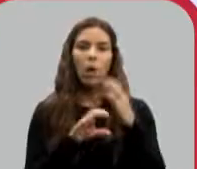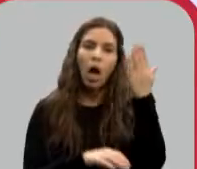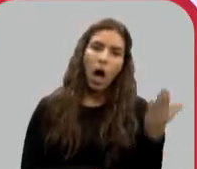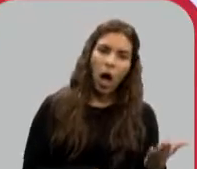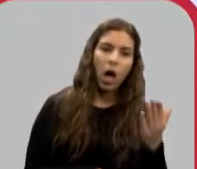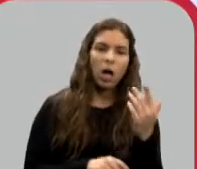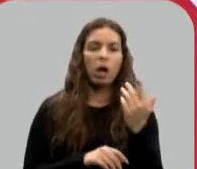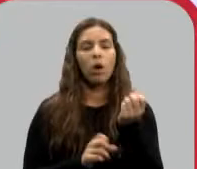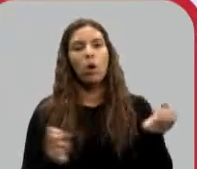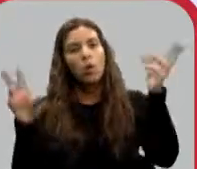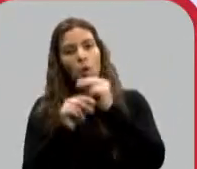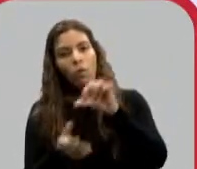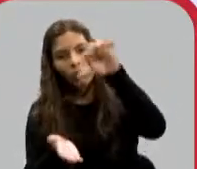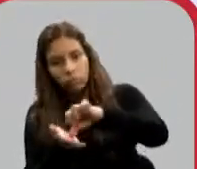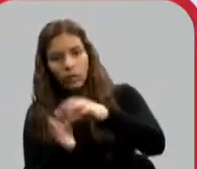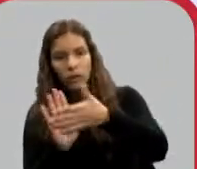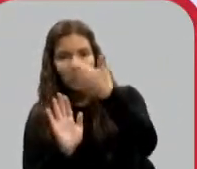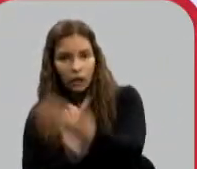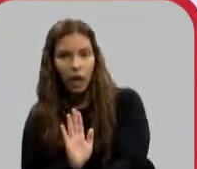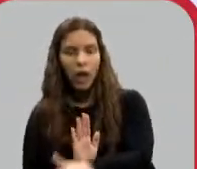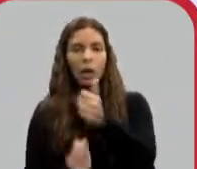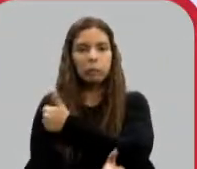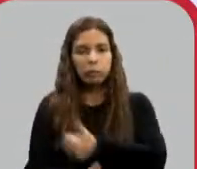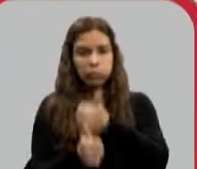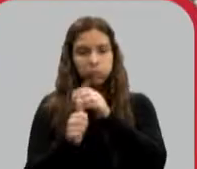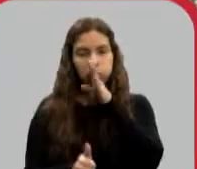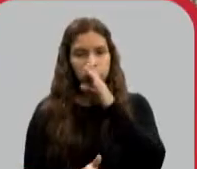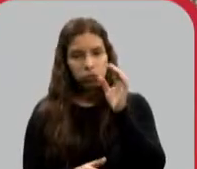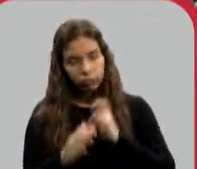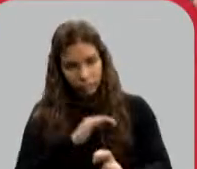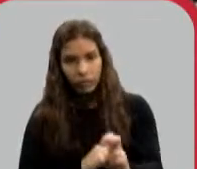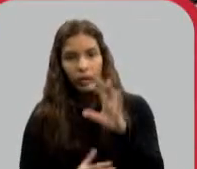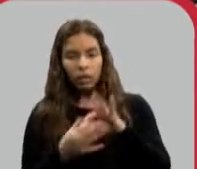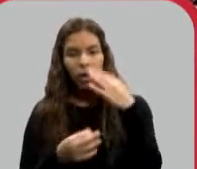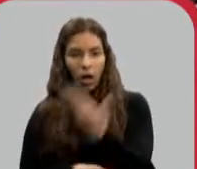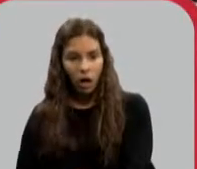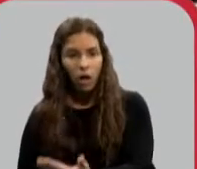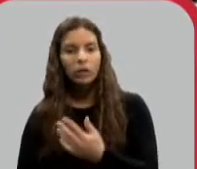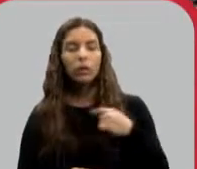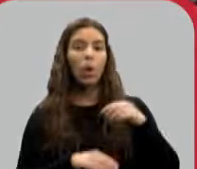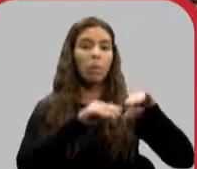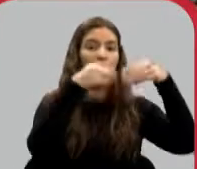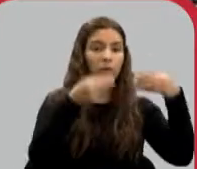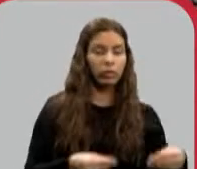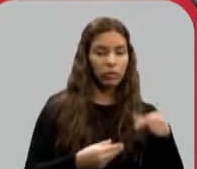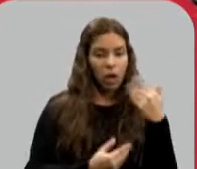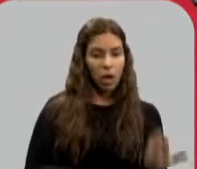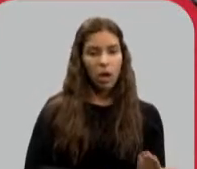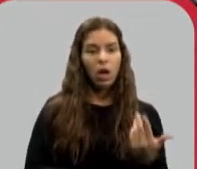tempos é comunicar que há uma nova linha de metro e mais estações. É estar em plataformas digitais e ter